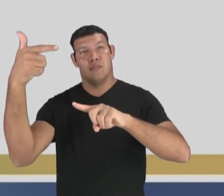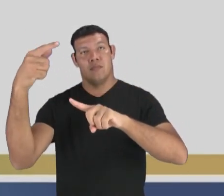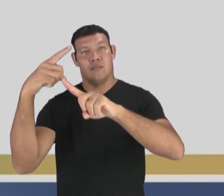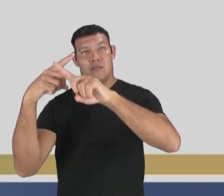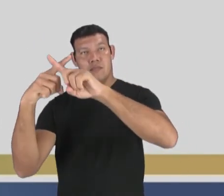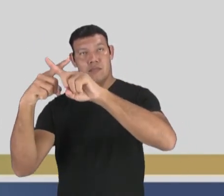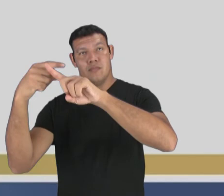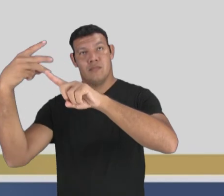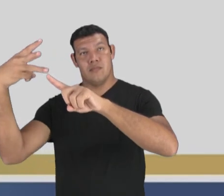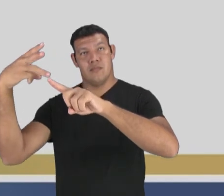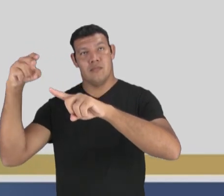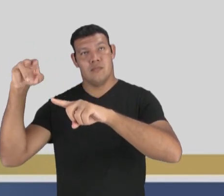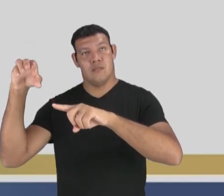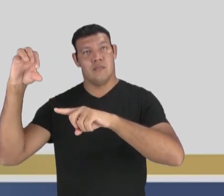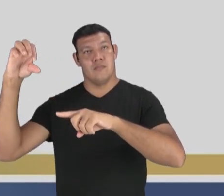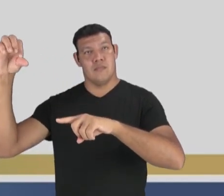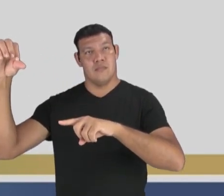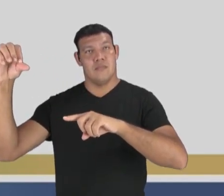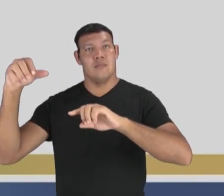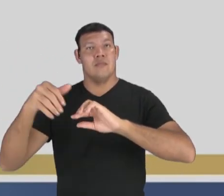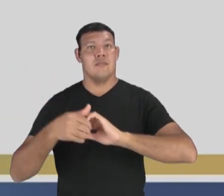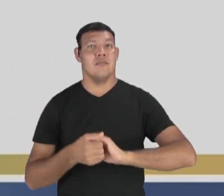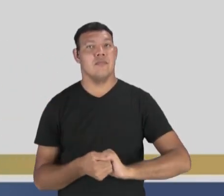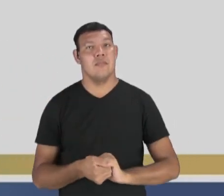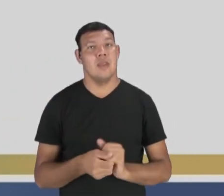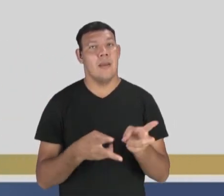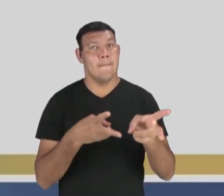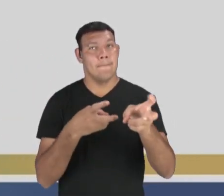vezes 3. E aí, vocês vão